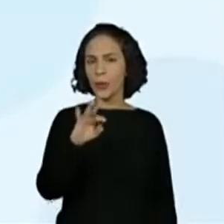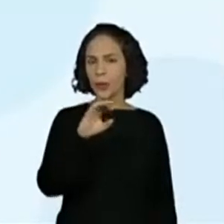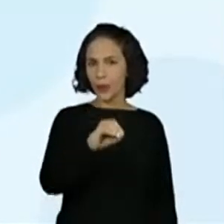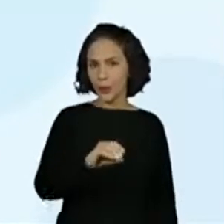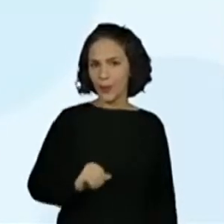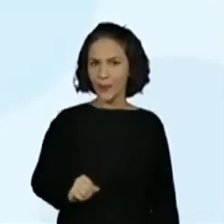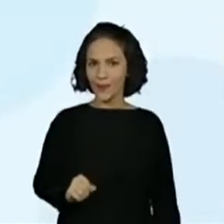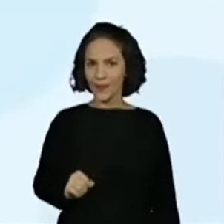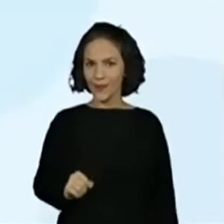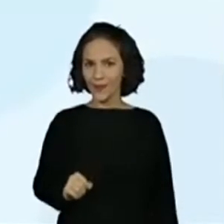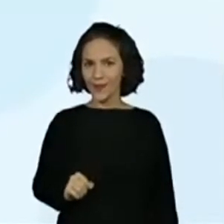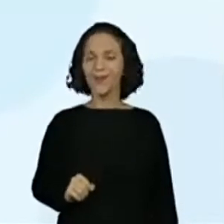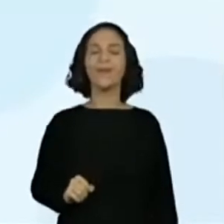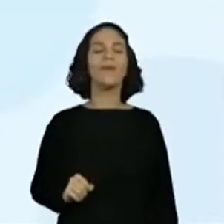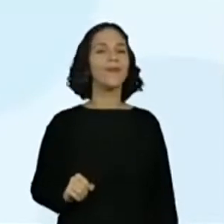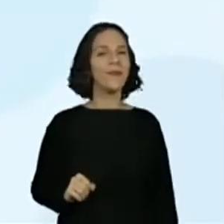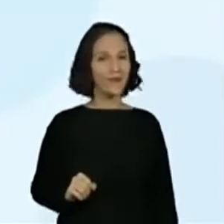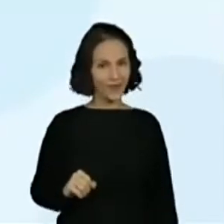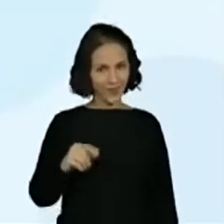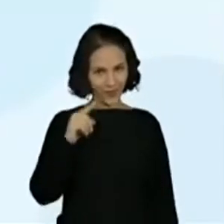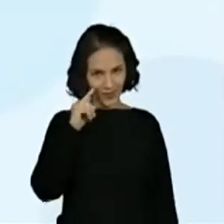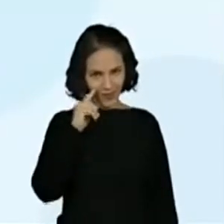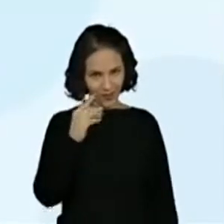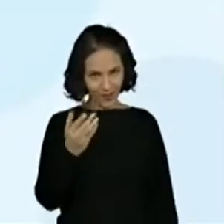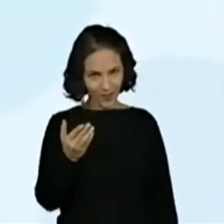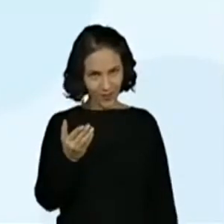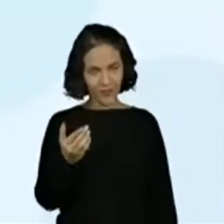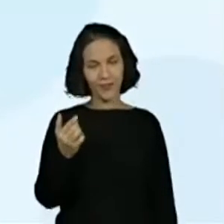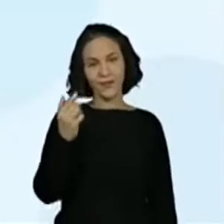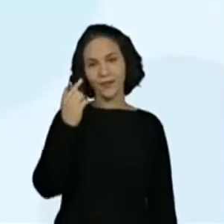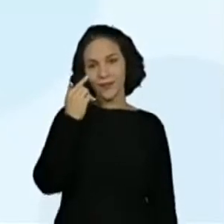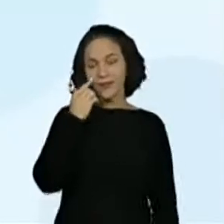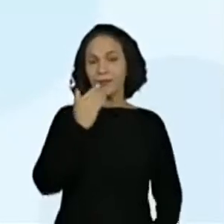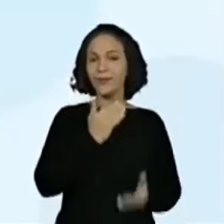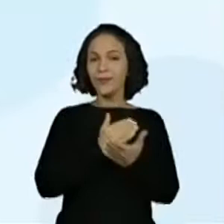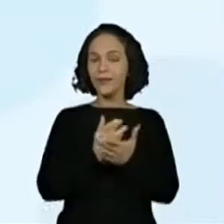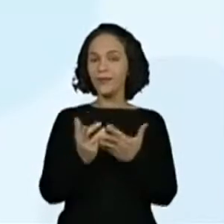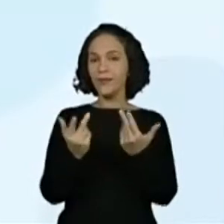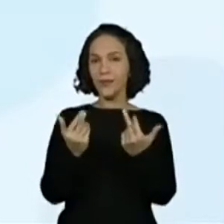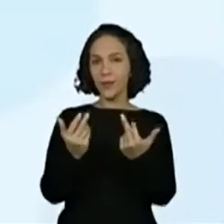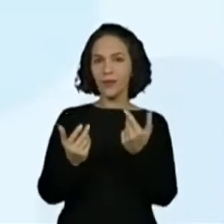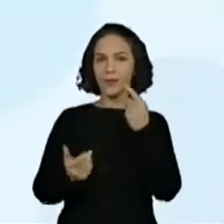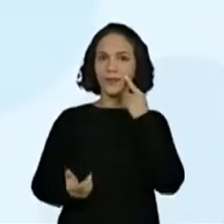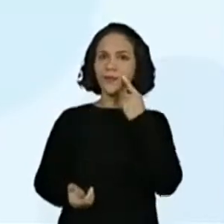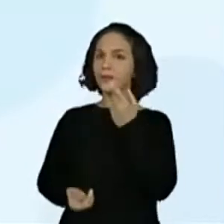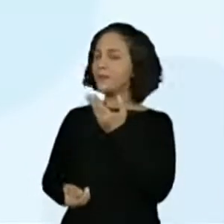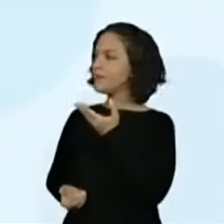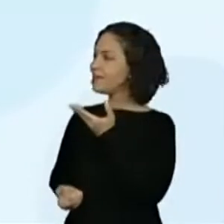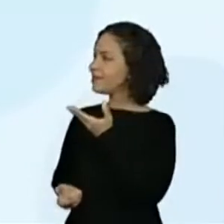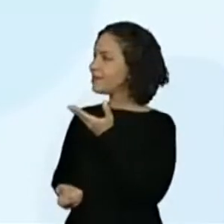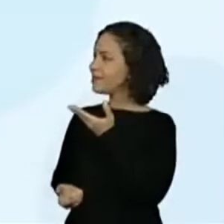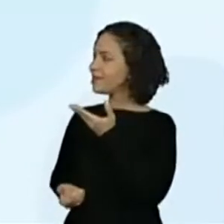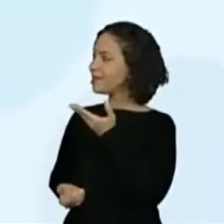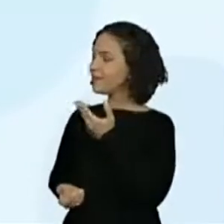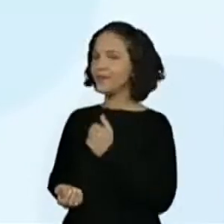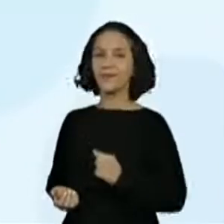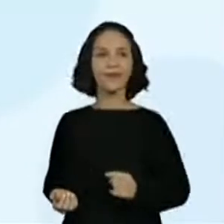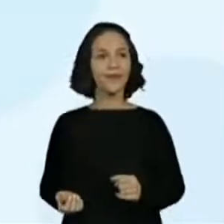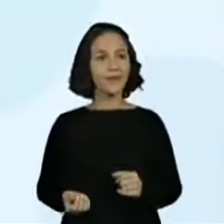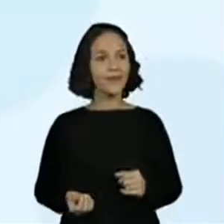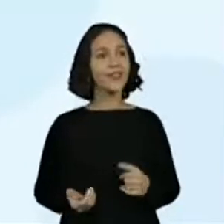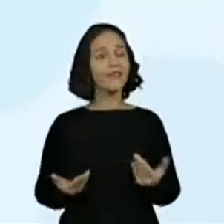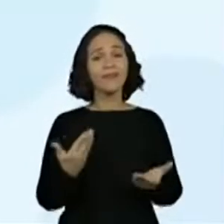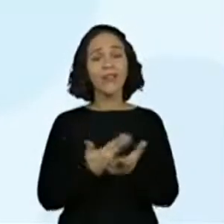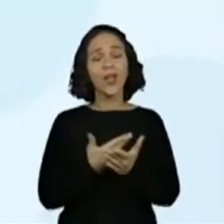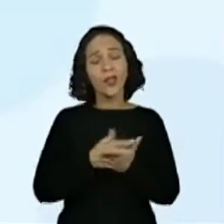8. Exato. Olha só como é igualzinho aqui. Sim. E depois nós mudamos. E 88. Nossa aula passou